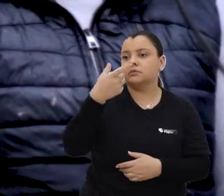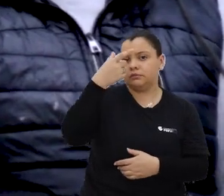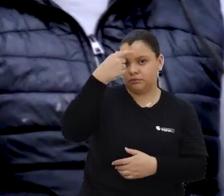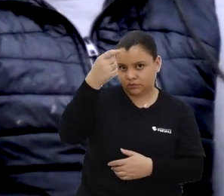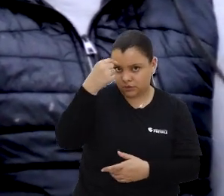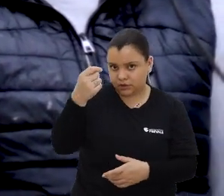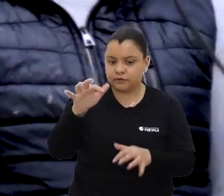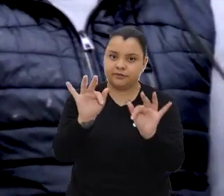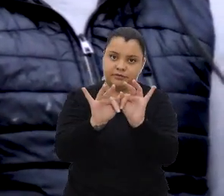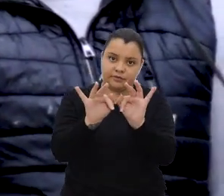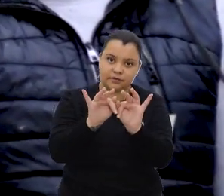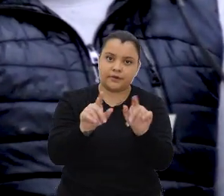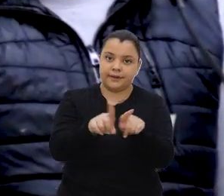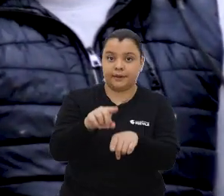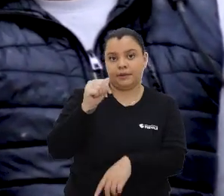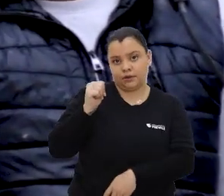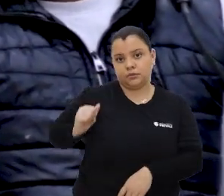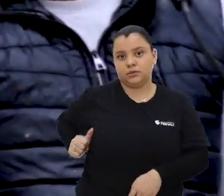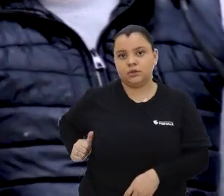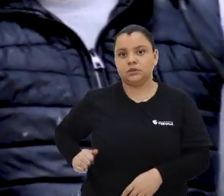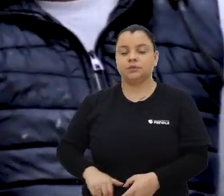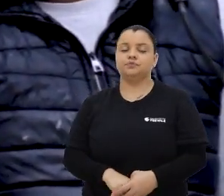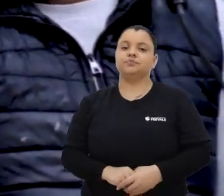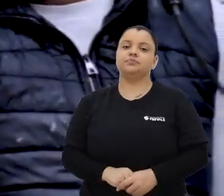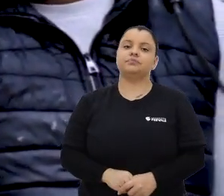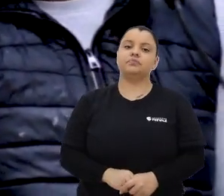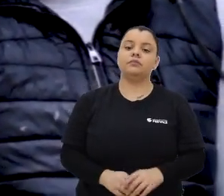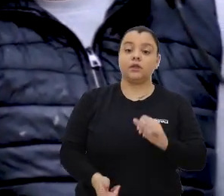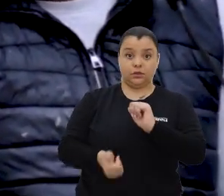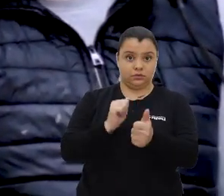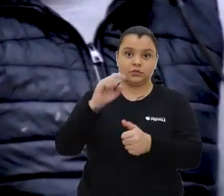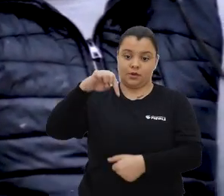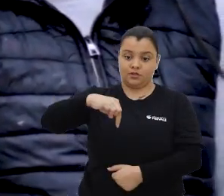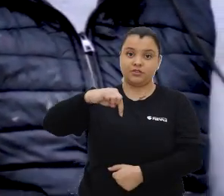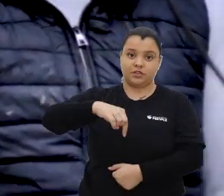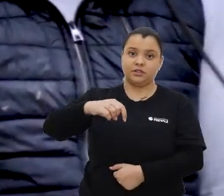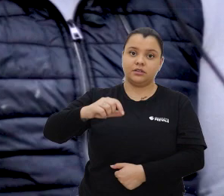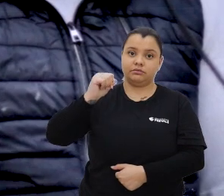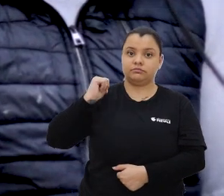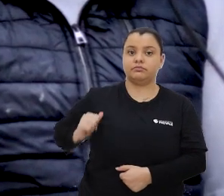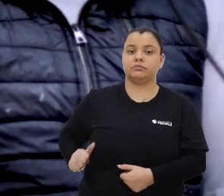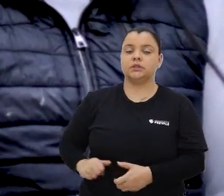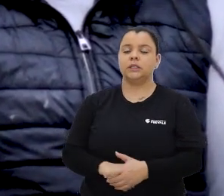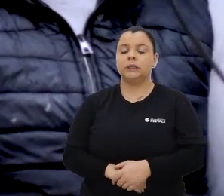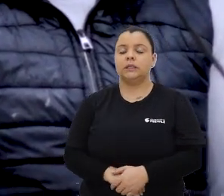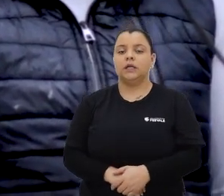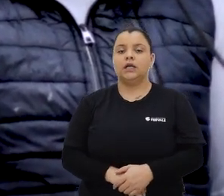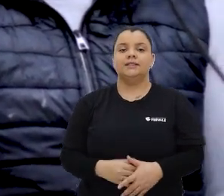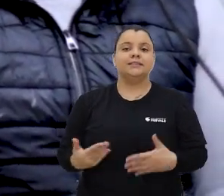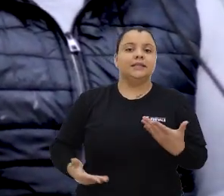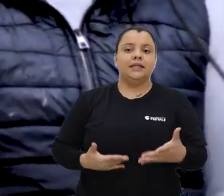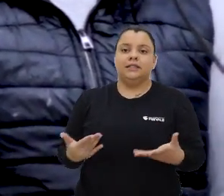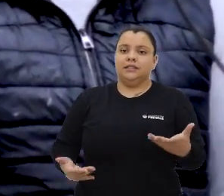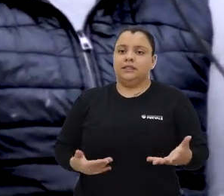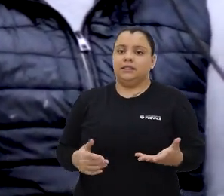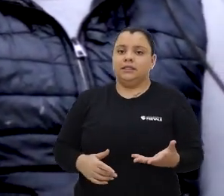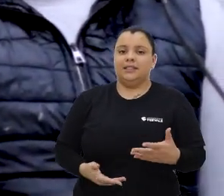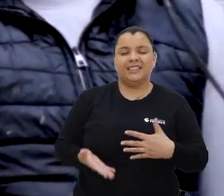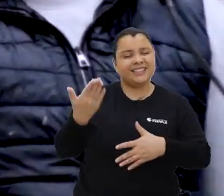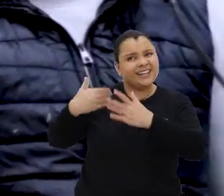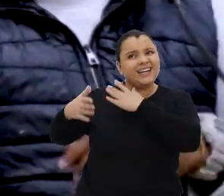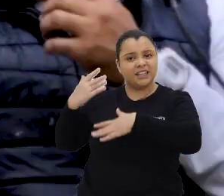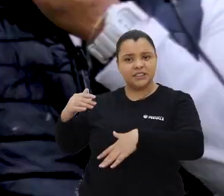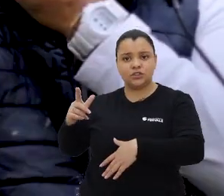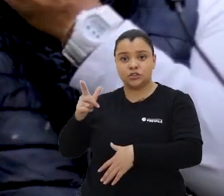também como bolsa, né, bolsista do esporte aqui da universidade. E aí, antes, né, de